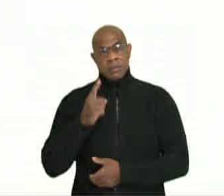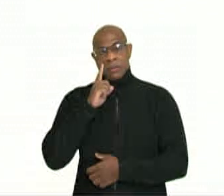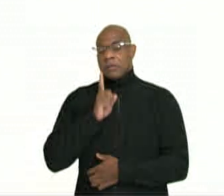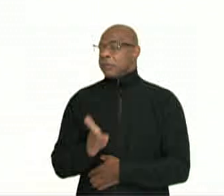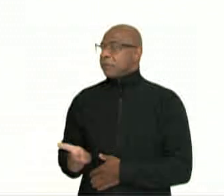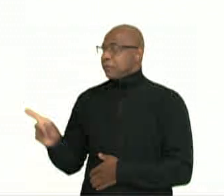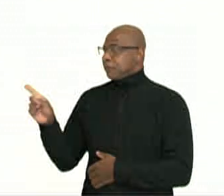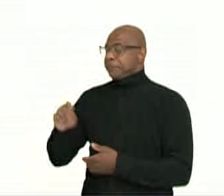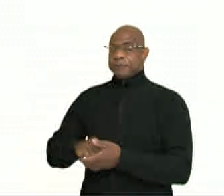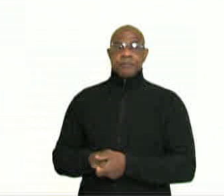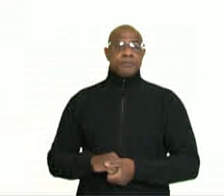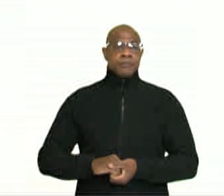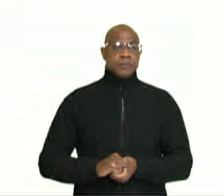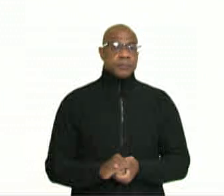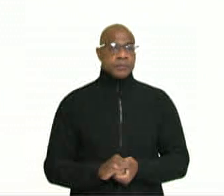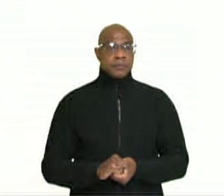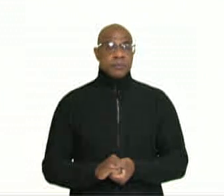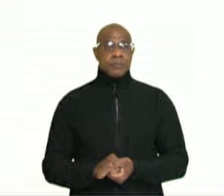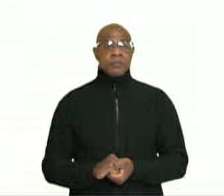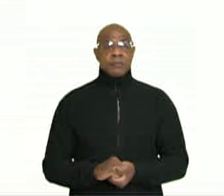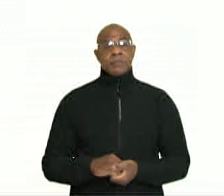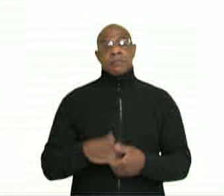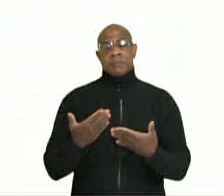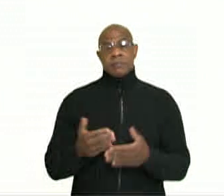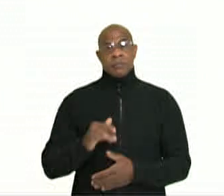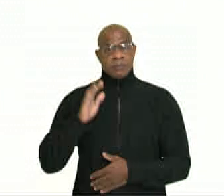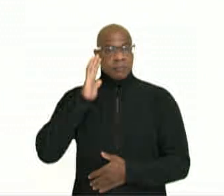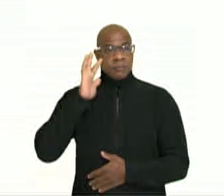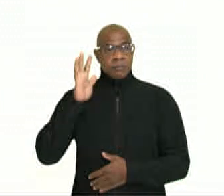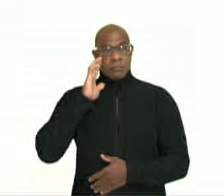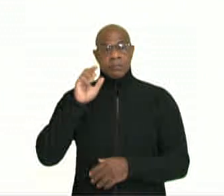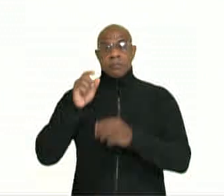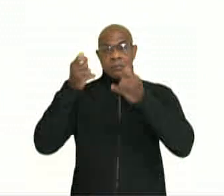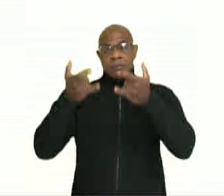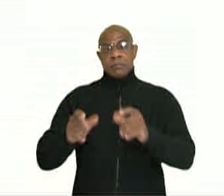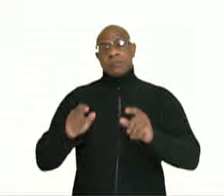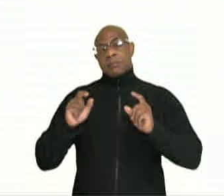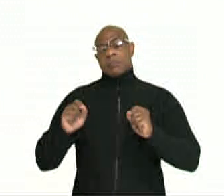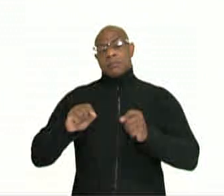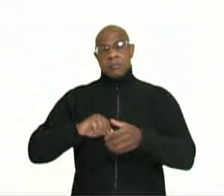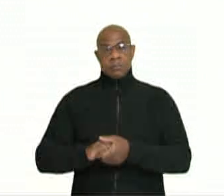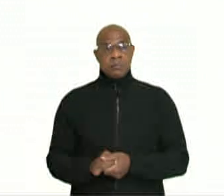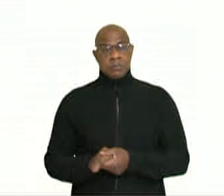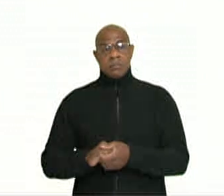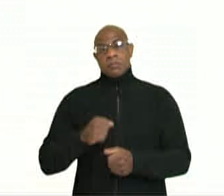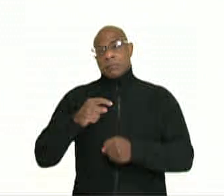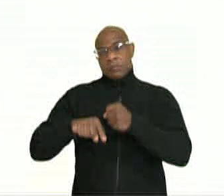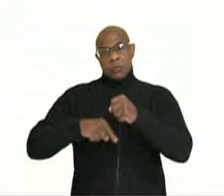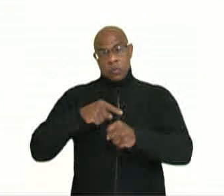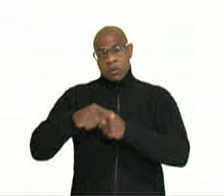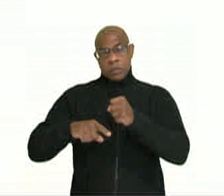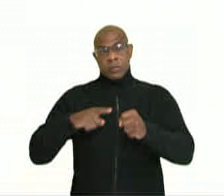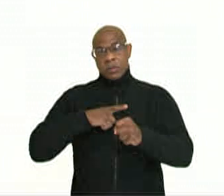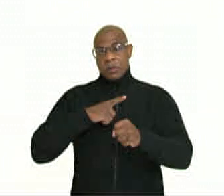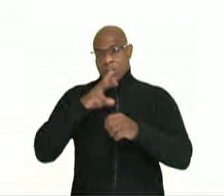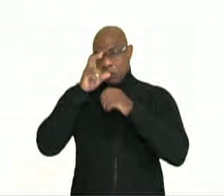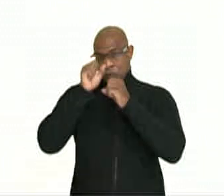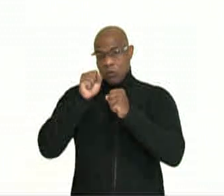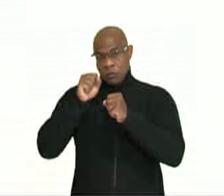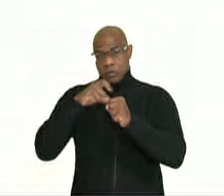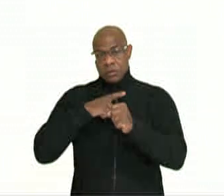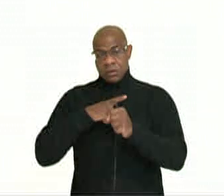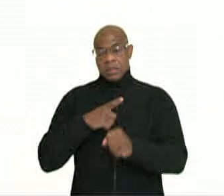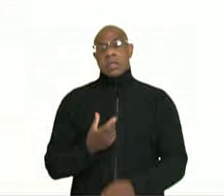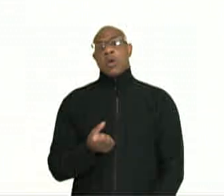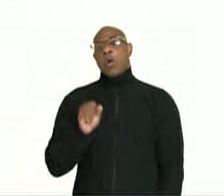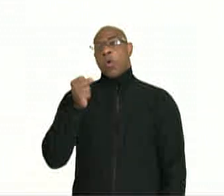o criptônio, o xenônio e o radônio. A teoria do octeto diz o seguinte, ó, um átomo adquire estabilidade quando possui 8 elétrons